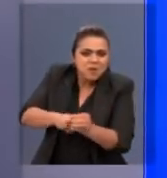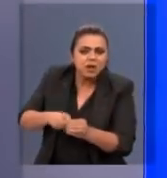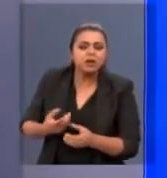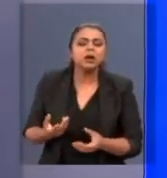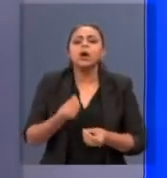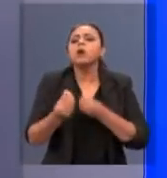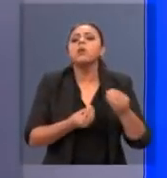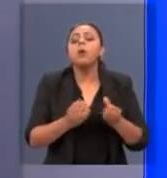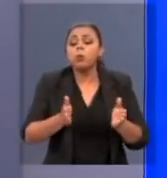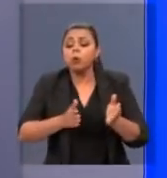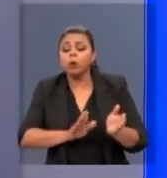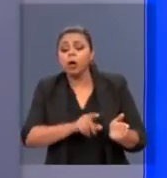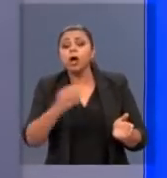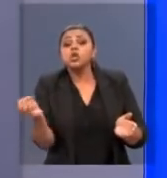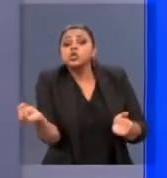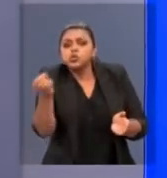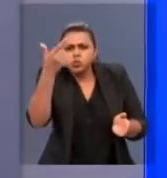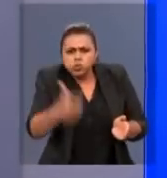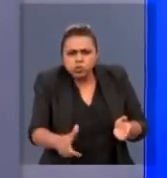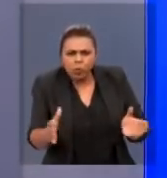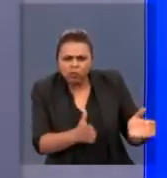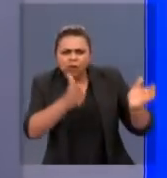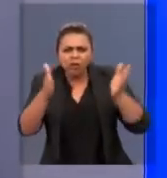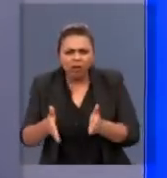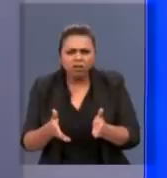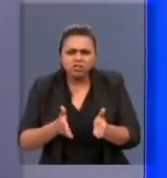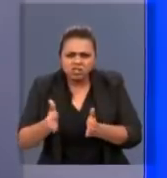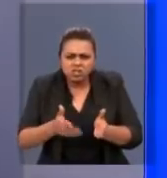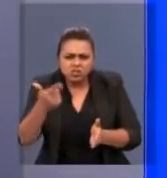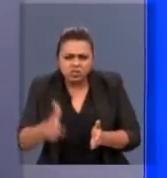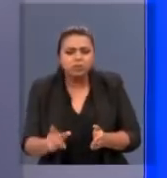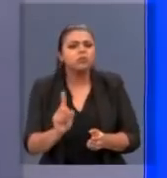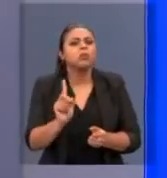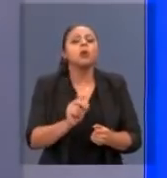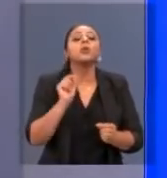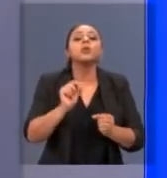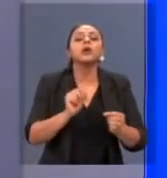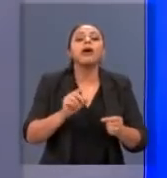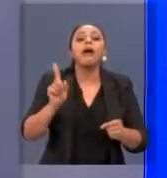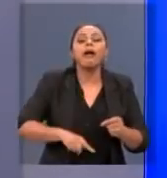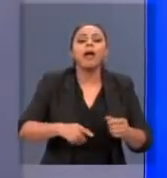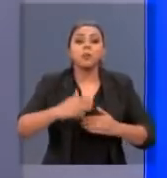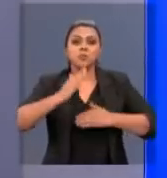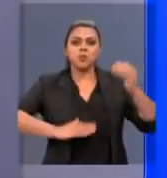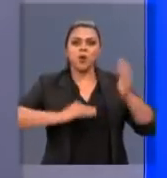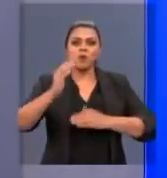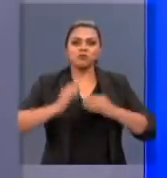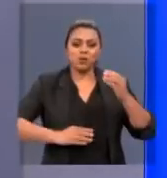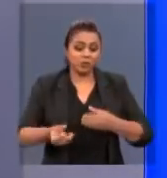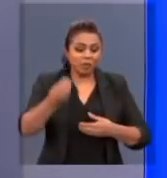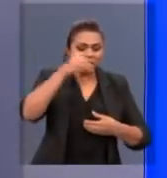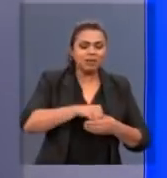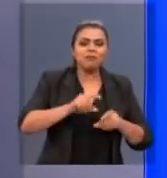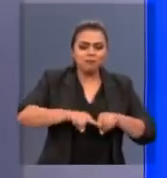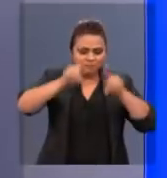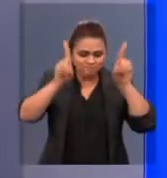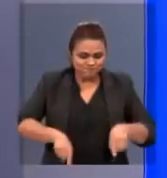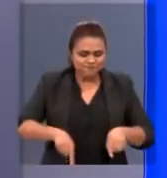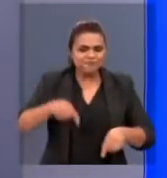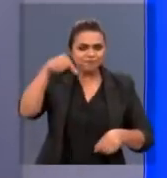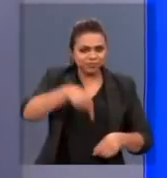anos então nós temos que cuidar pessoal e trazer profissionais pra dentro do governo é usar o servidor ativo do governo